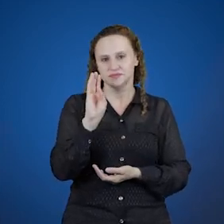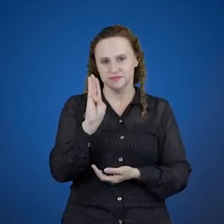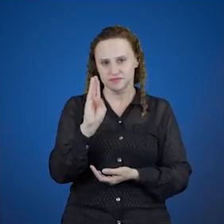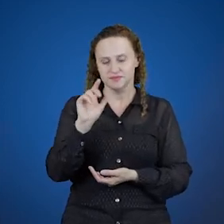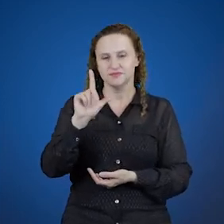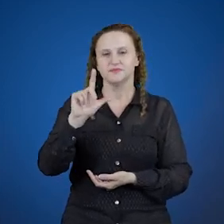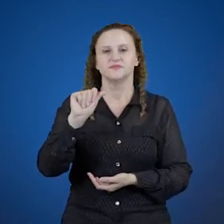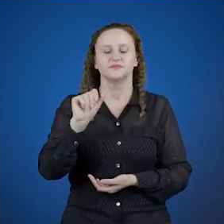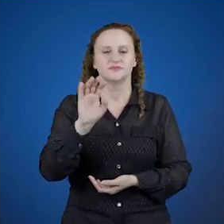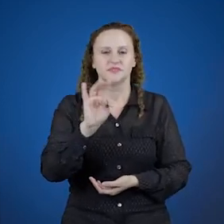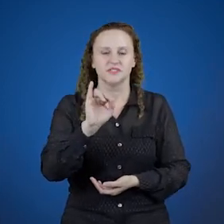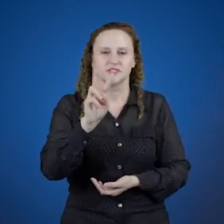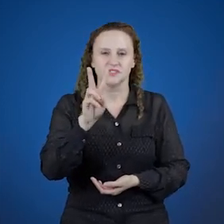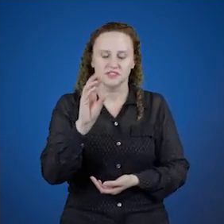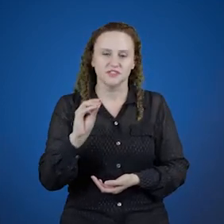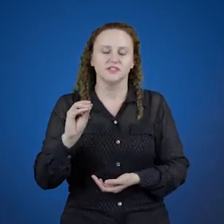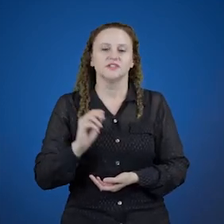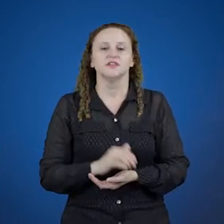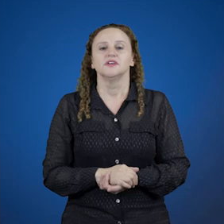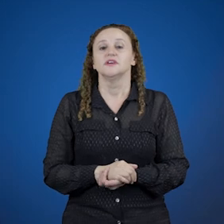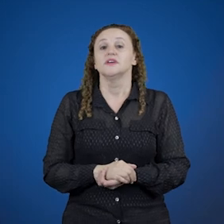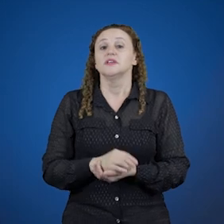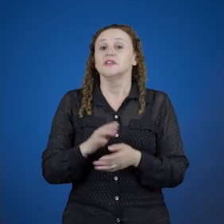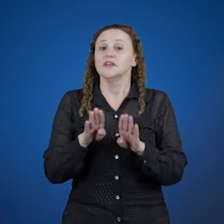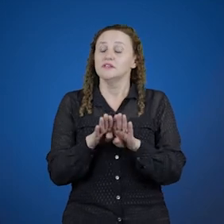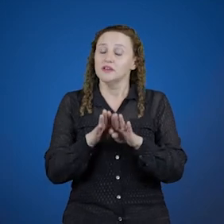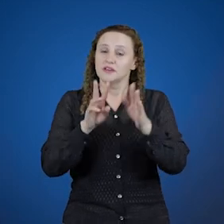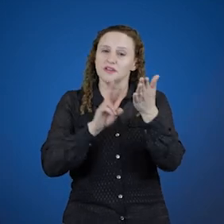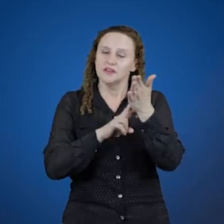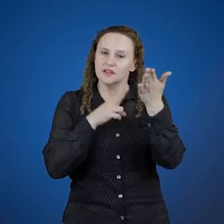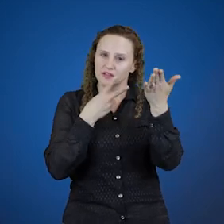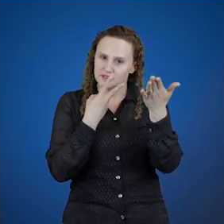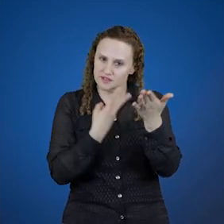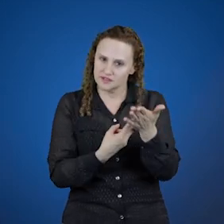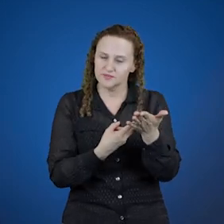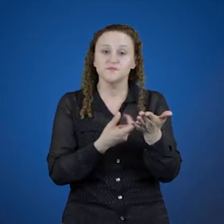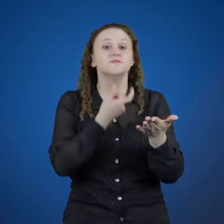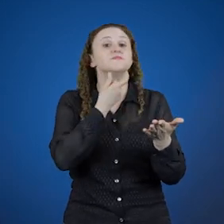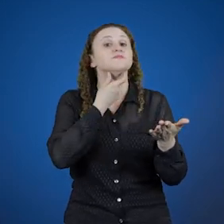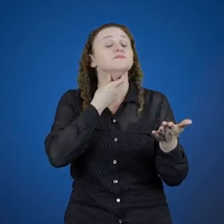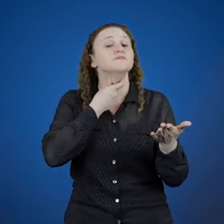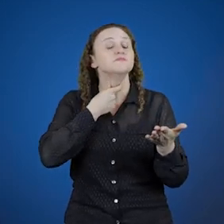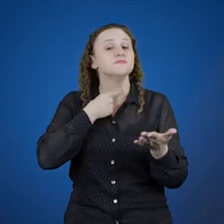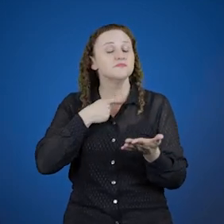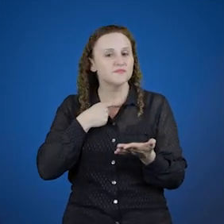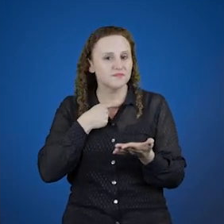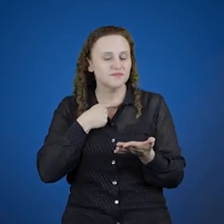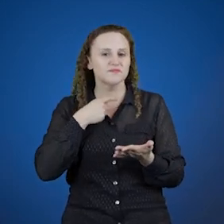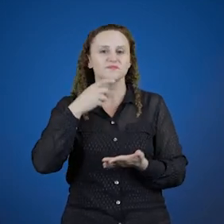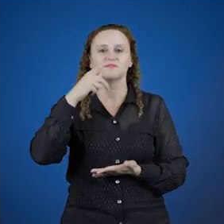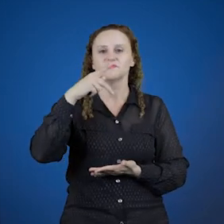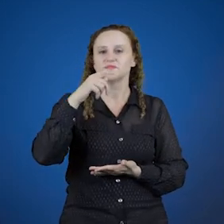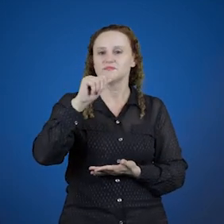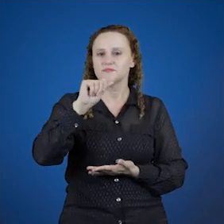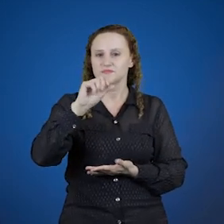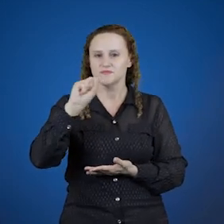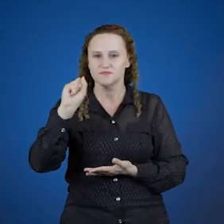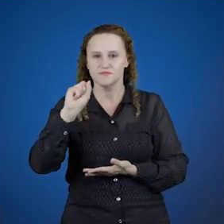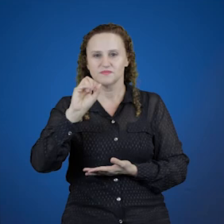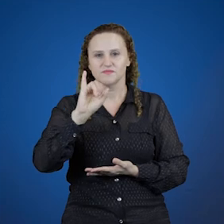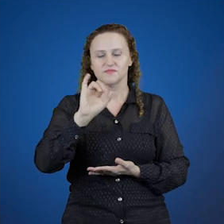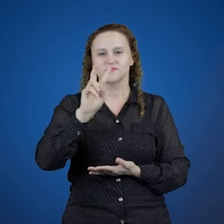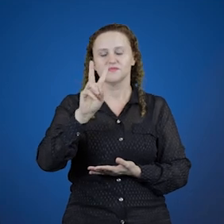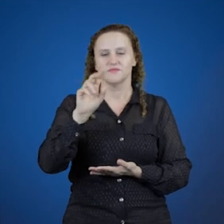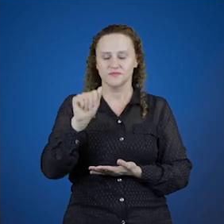não só também o caso ablativo vai traduzir O Agente da voz passiva no